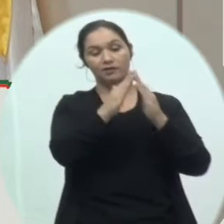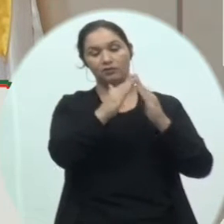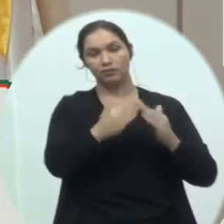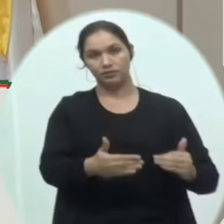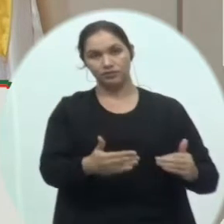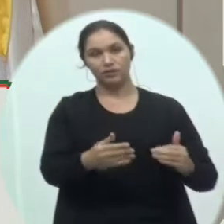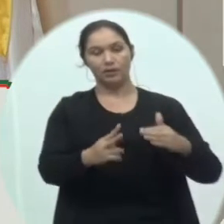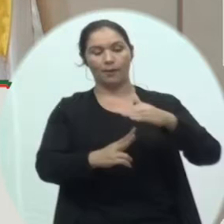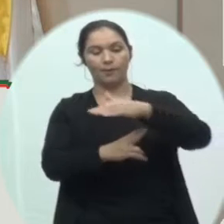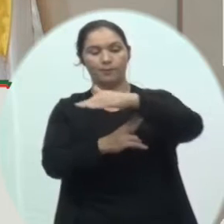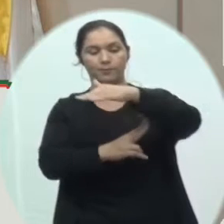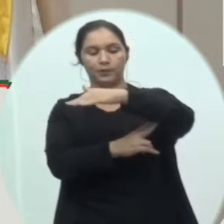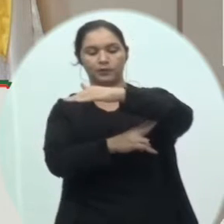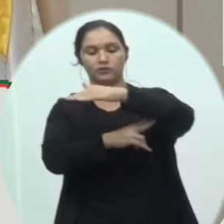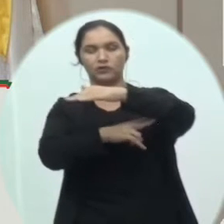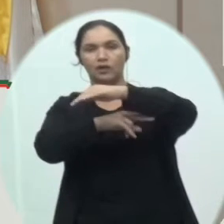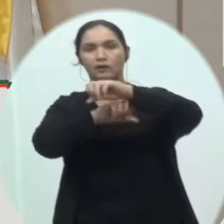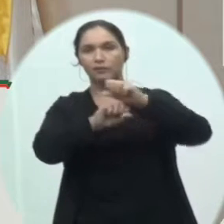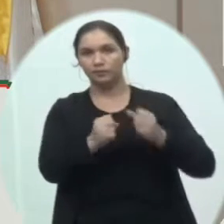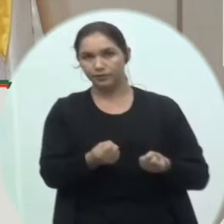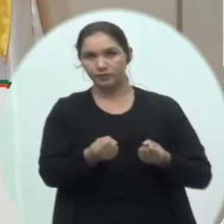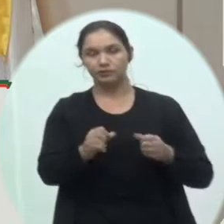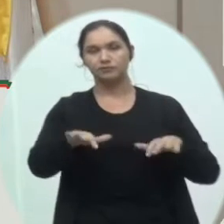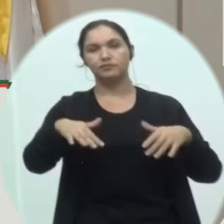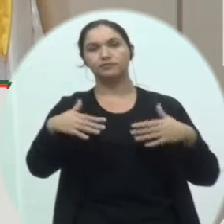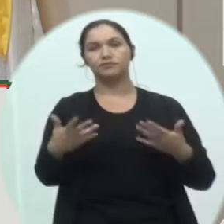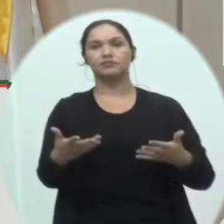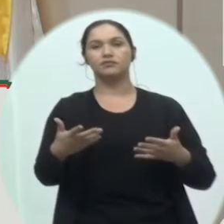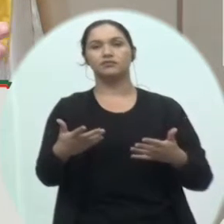prever. Não existe sistema